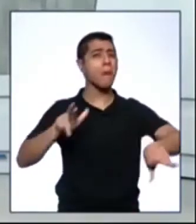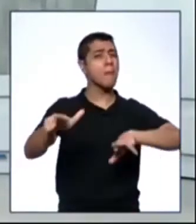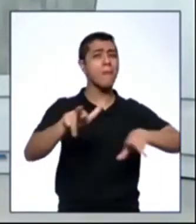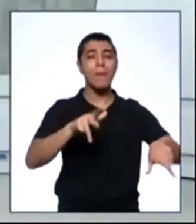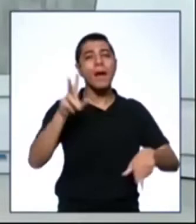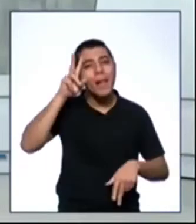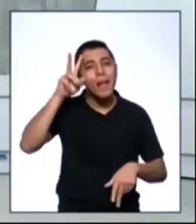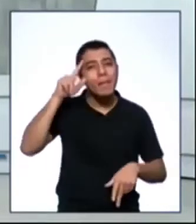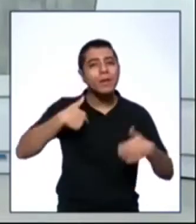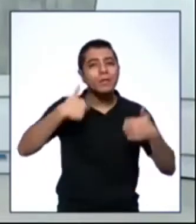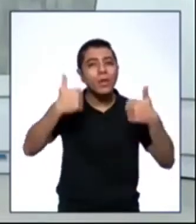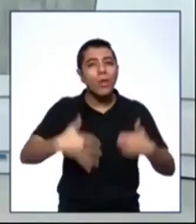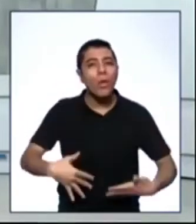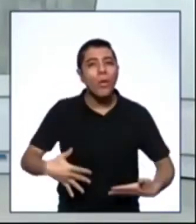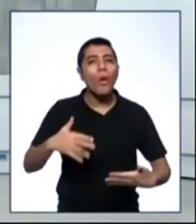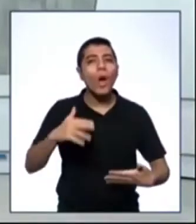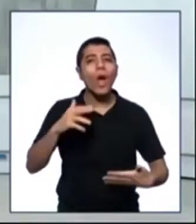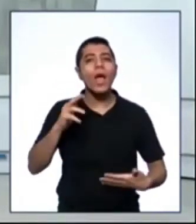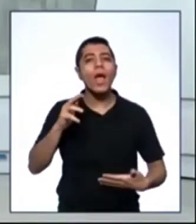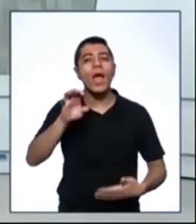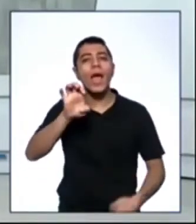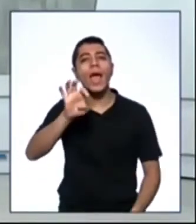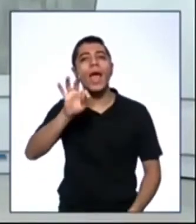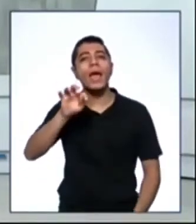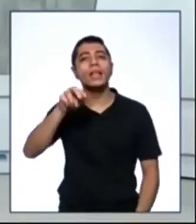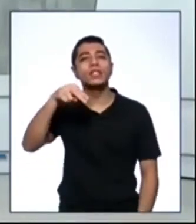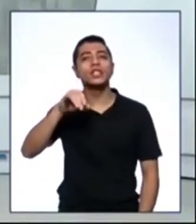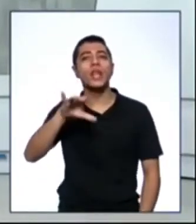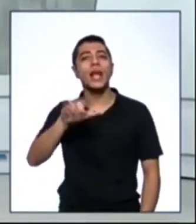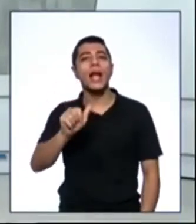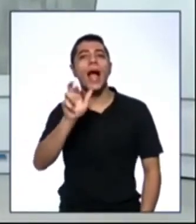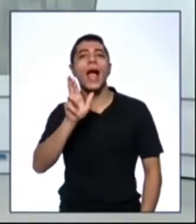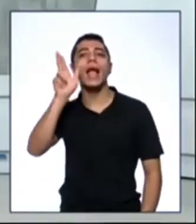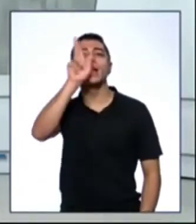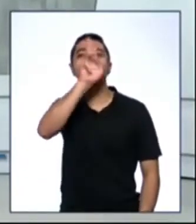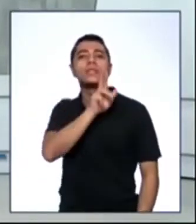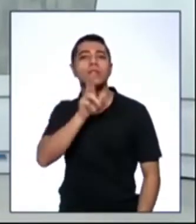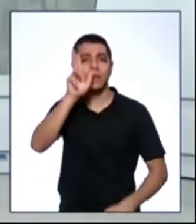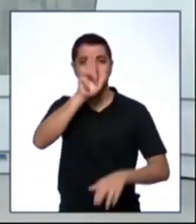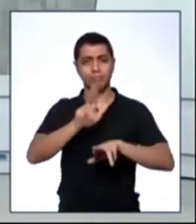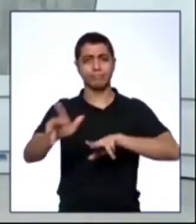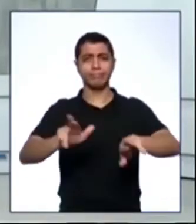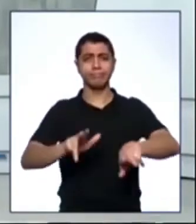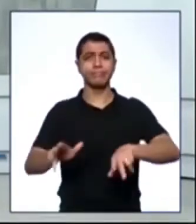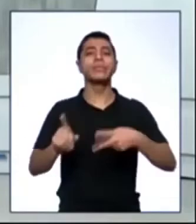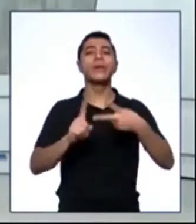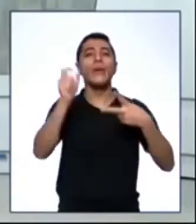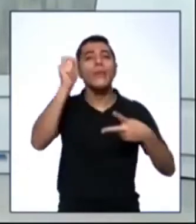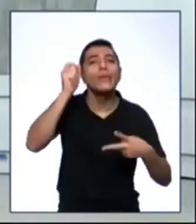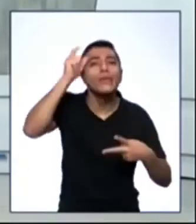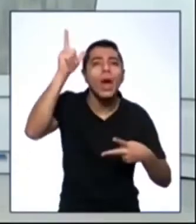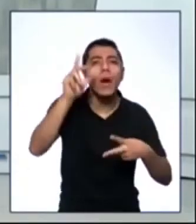cultural? Também existe uma diversidade, mano, natural. Faz sentido? Dá uma olhada, vamos lá. A